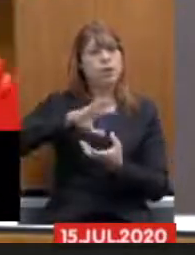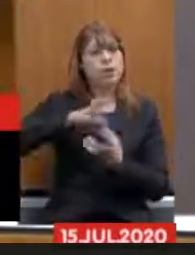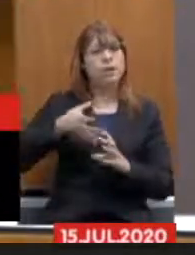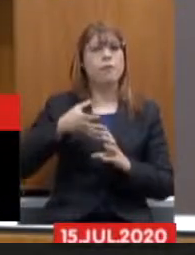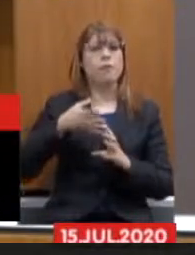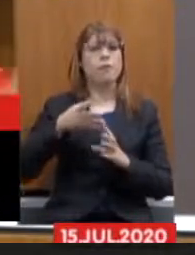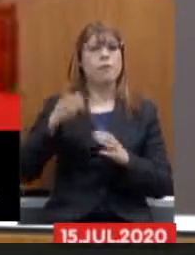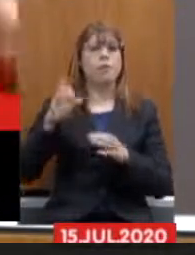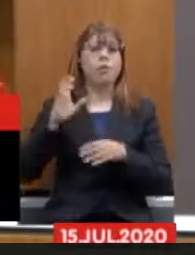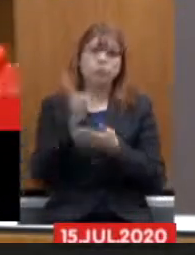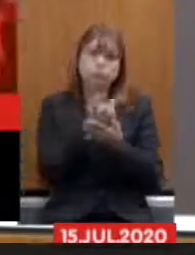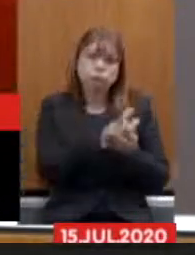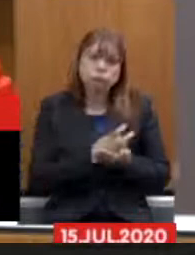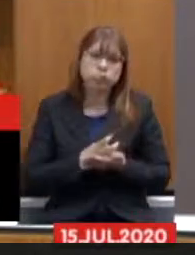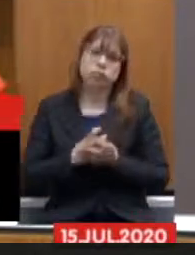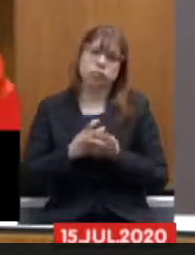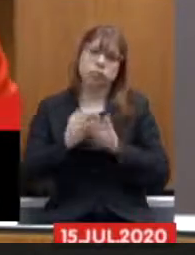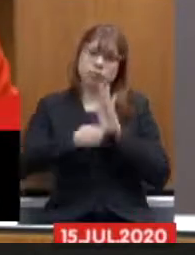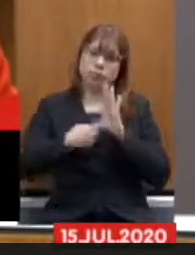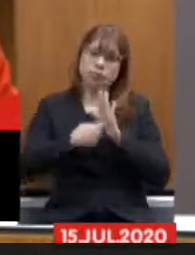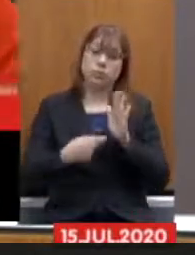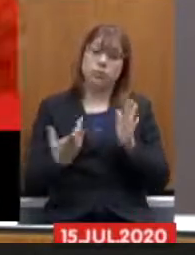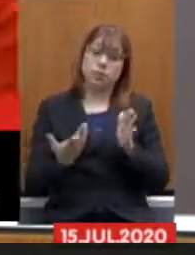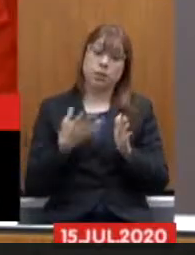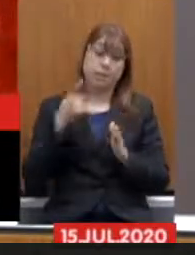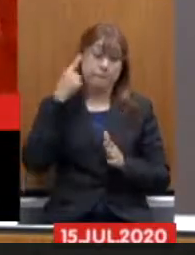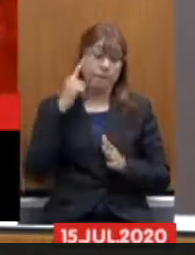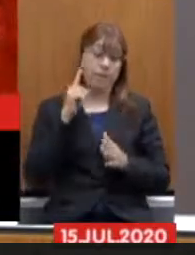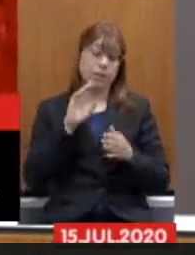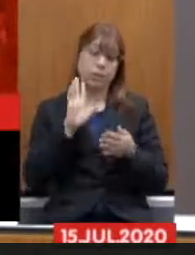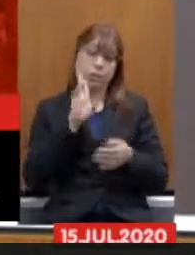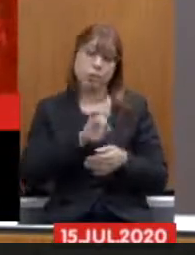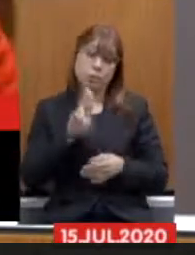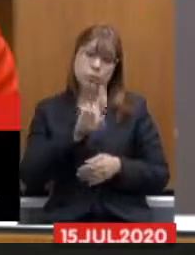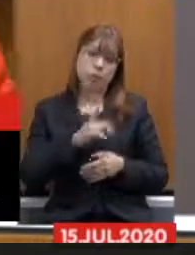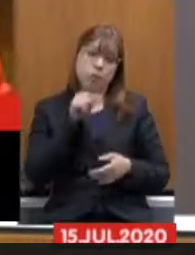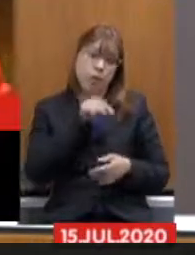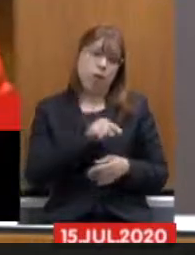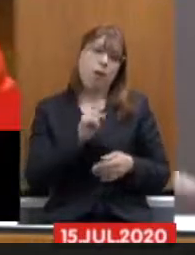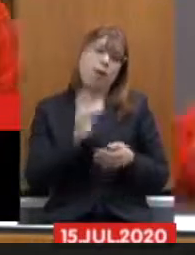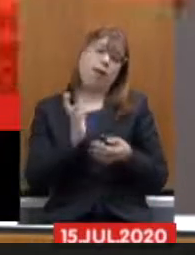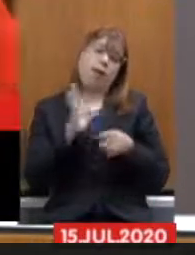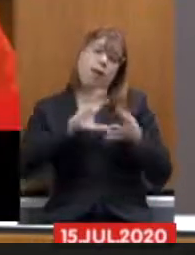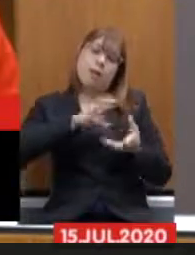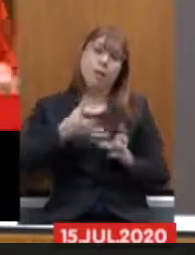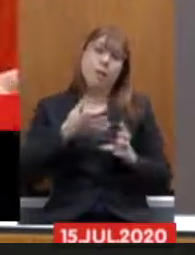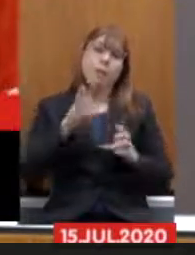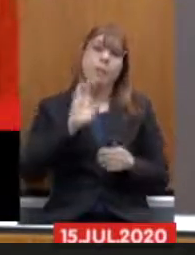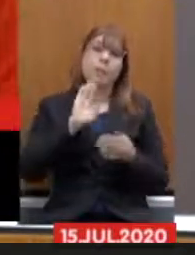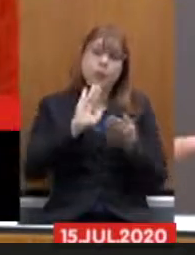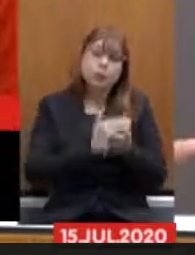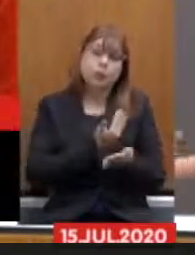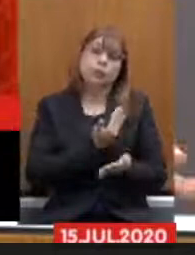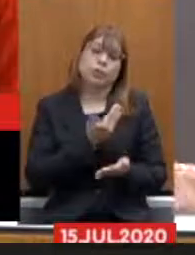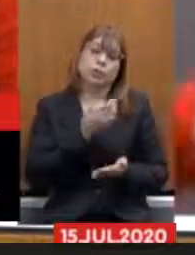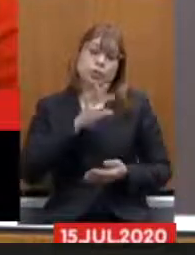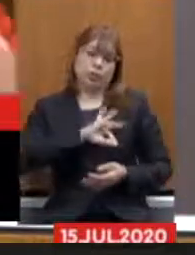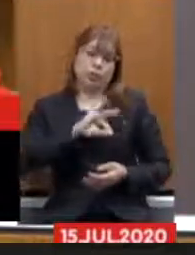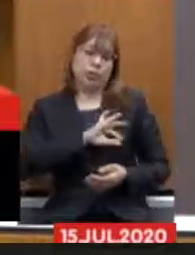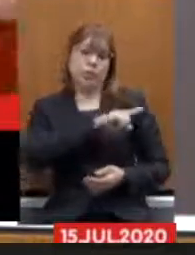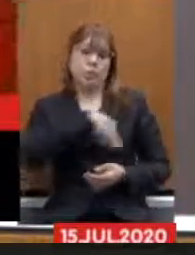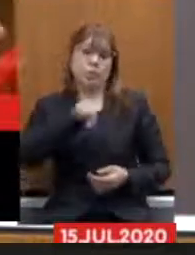tá fazendo às avessas tá usando a reforma da previdência para tirar do salário do servidor para promover uma reforma tributária